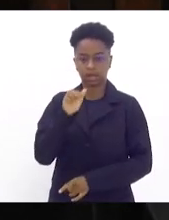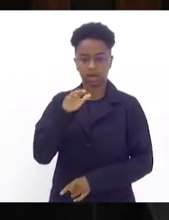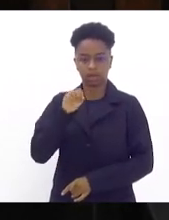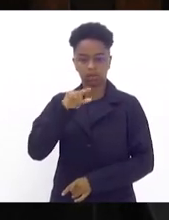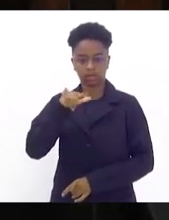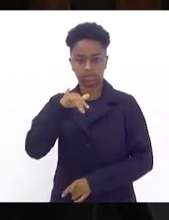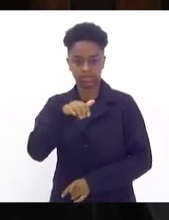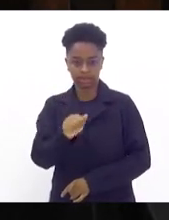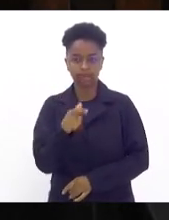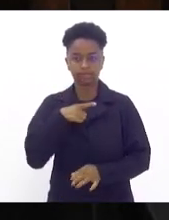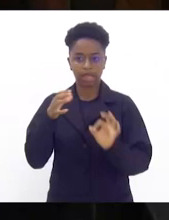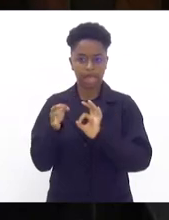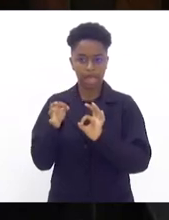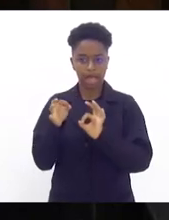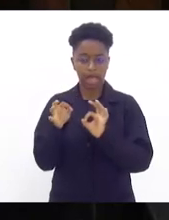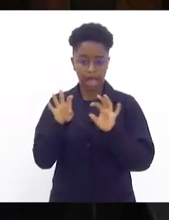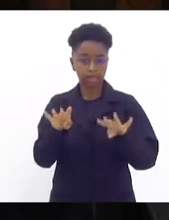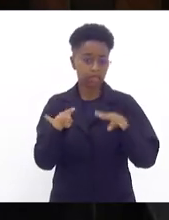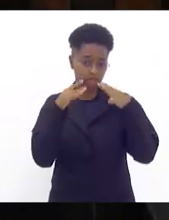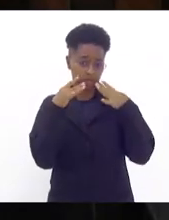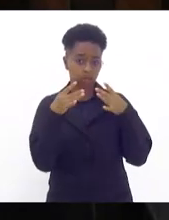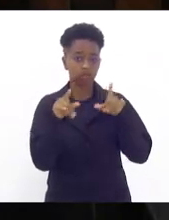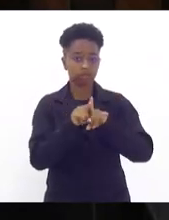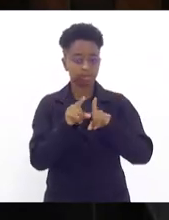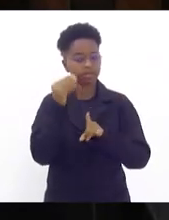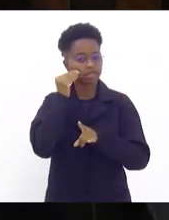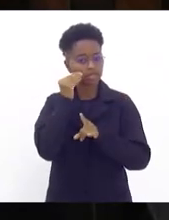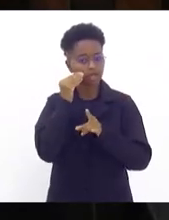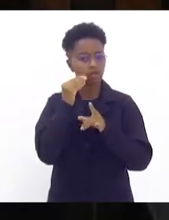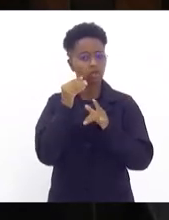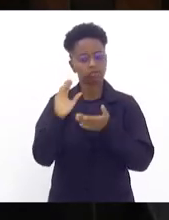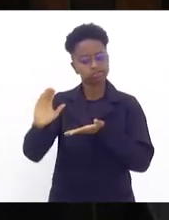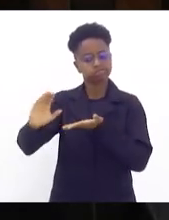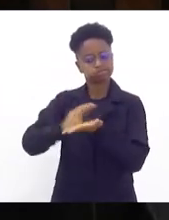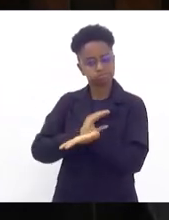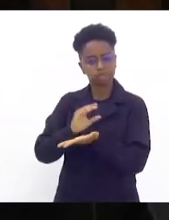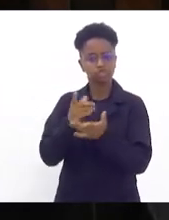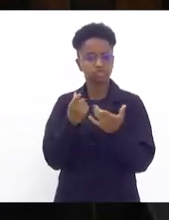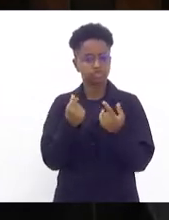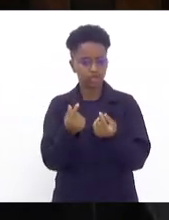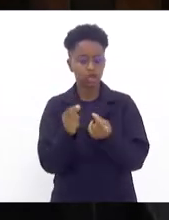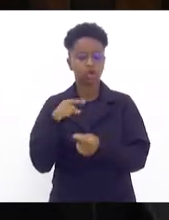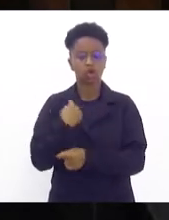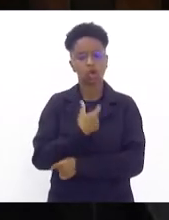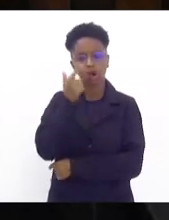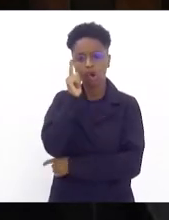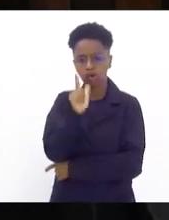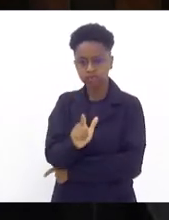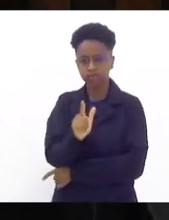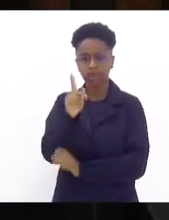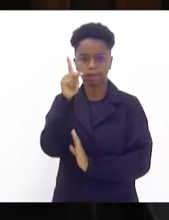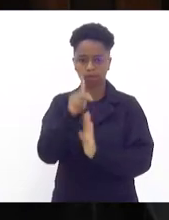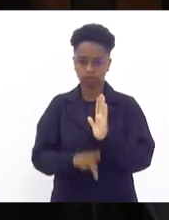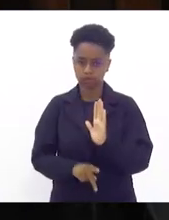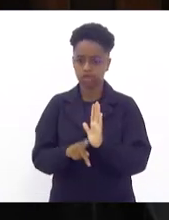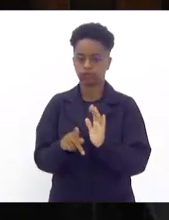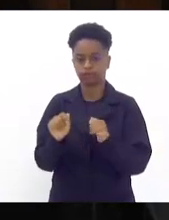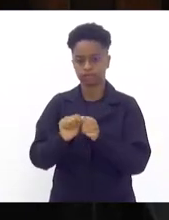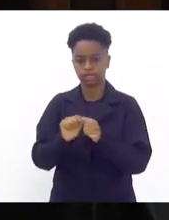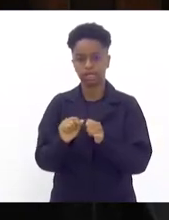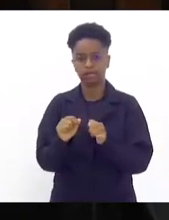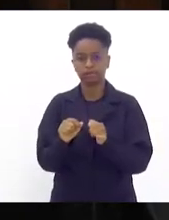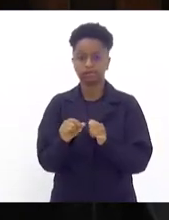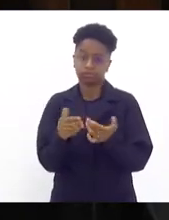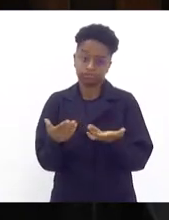disse que está disponibilizando já recurso para que a gente possa estar fazendo o projeto lá, desde